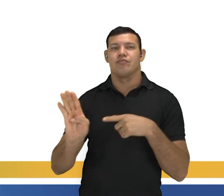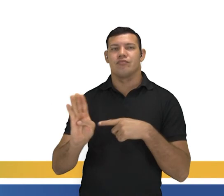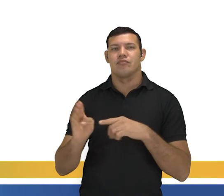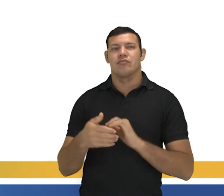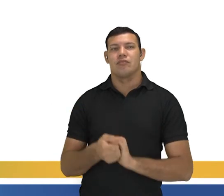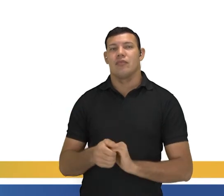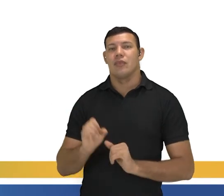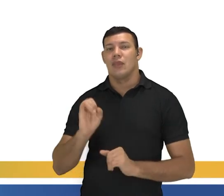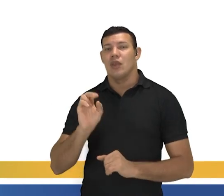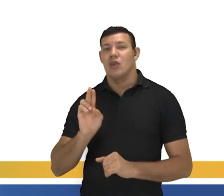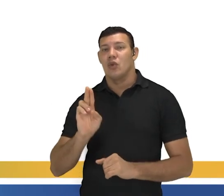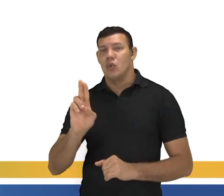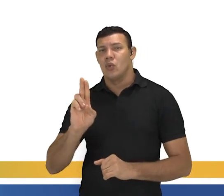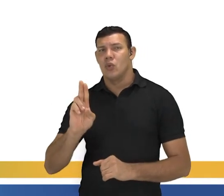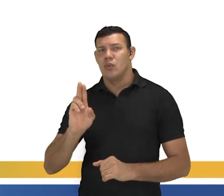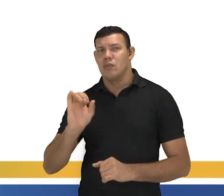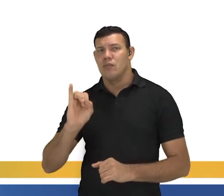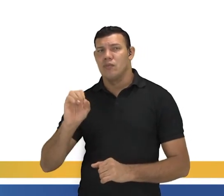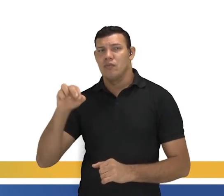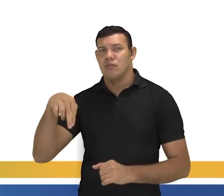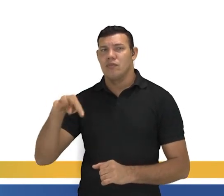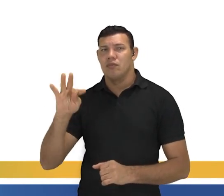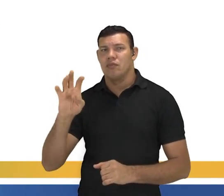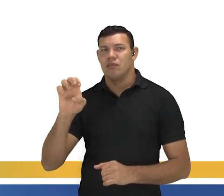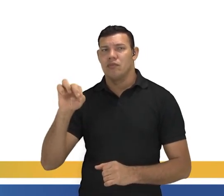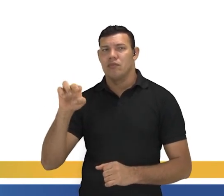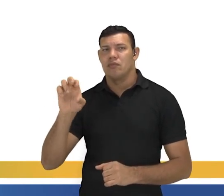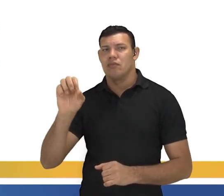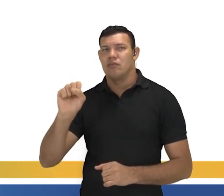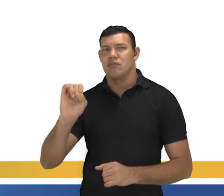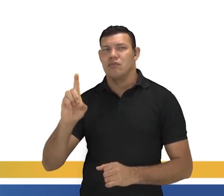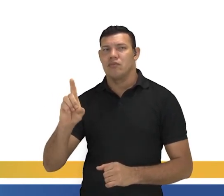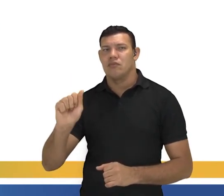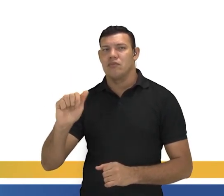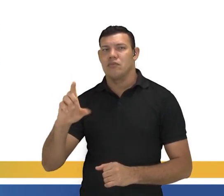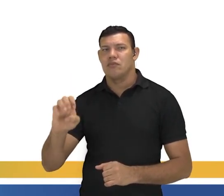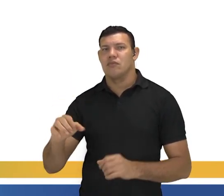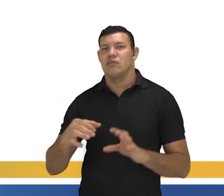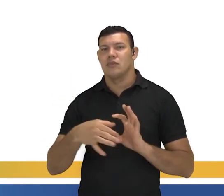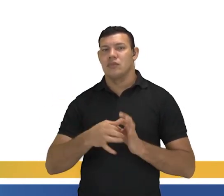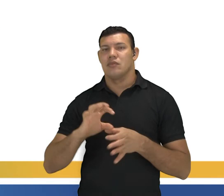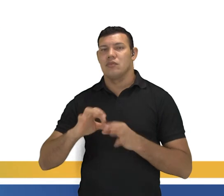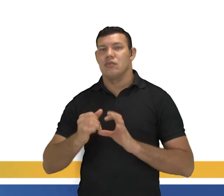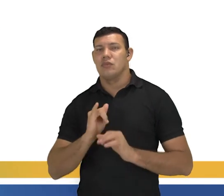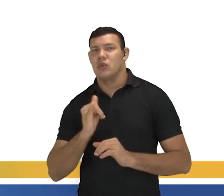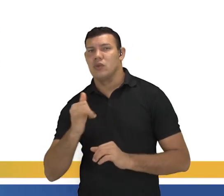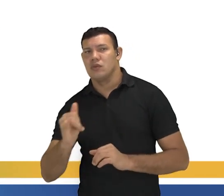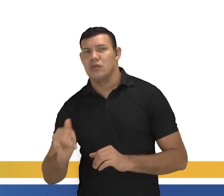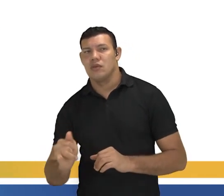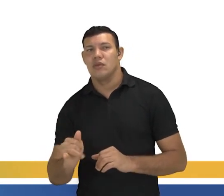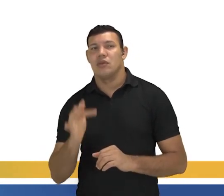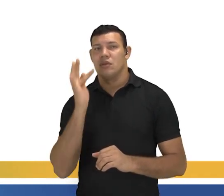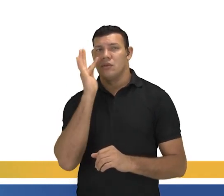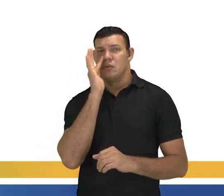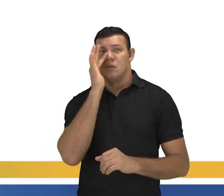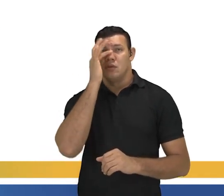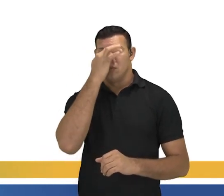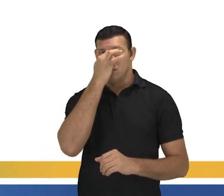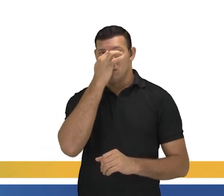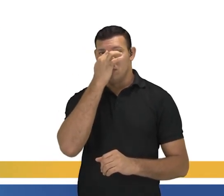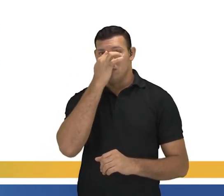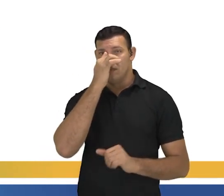As intensidades de corrente elétrica nos resistores componentes são inversamente proporcionais às resistências